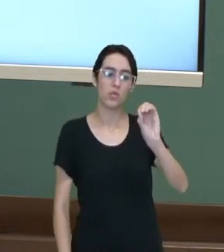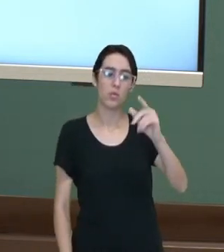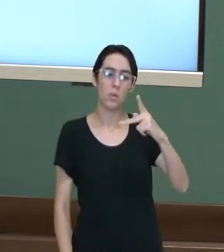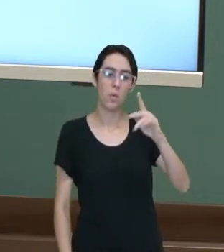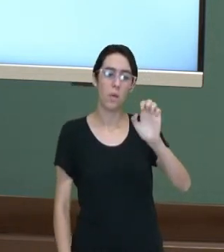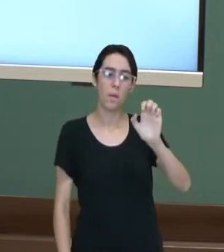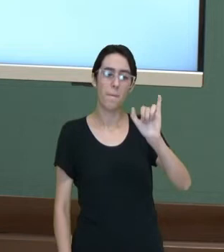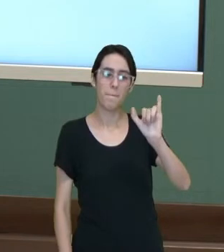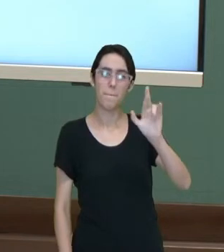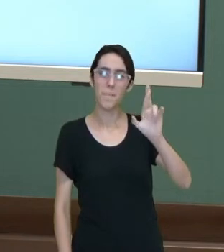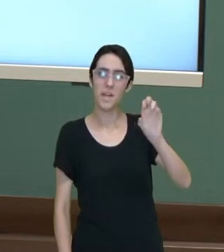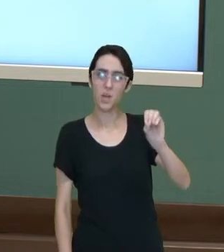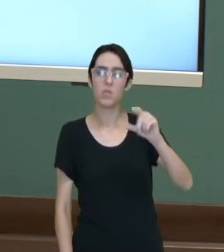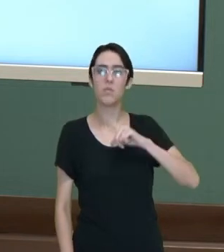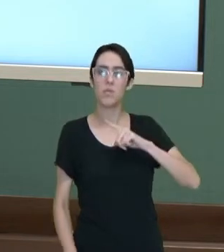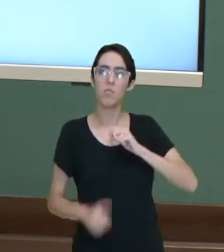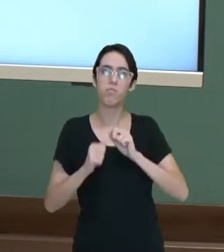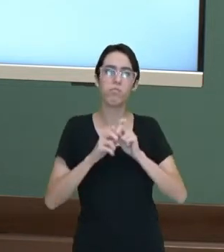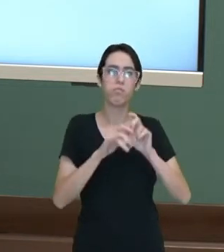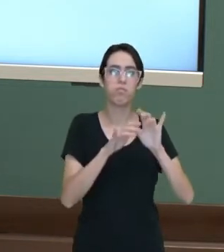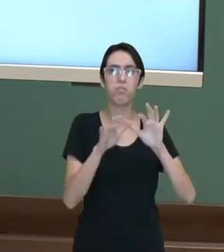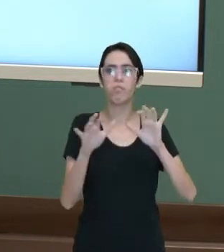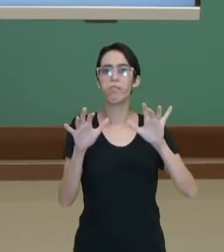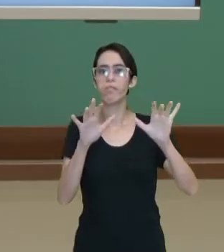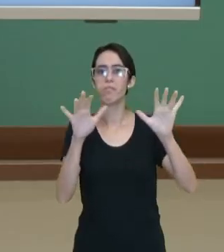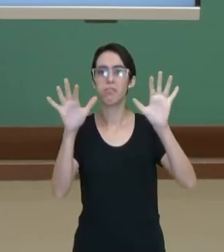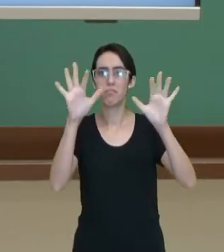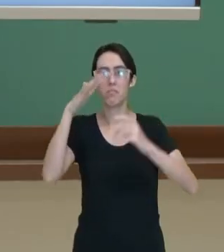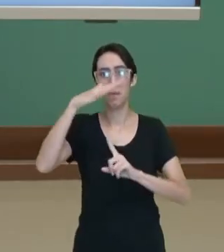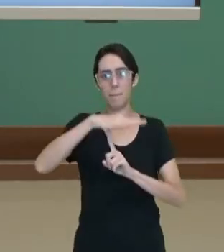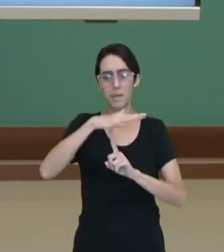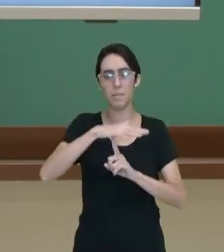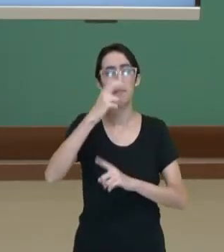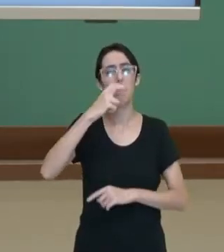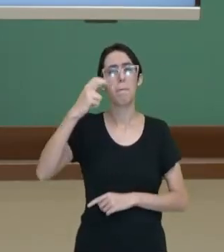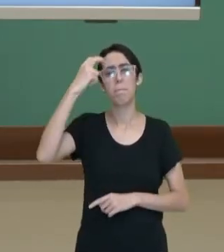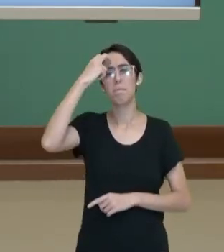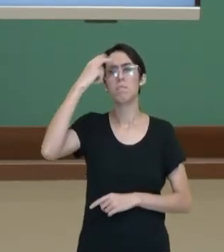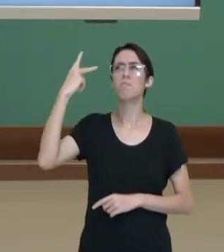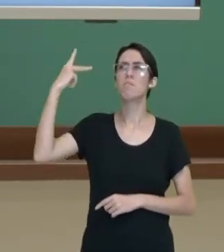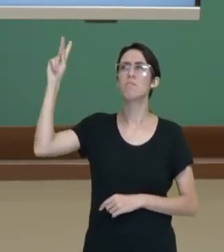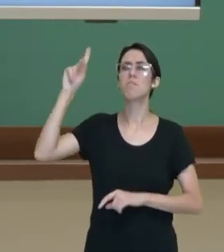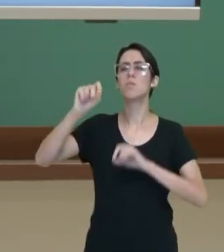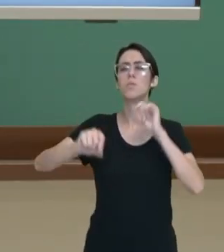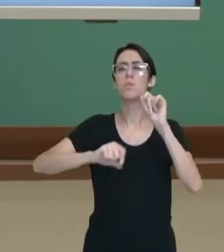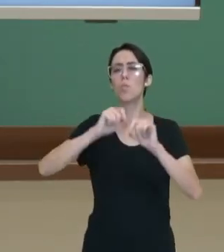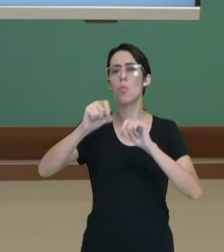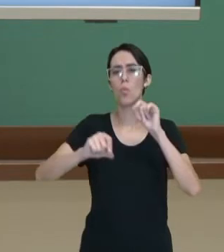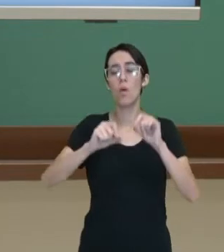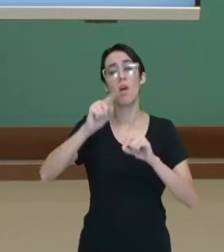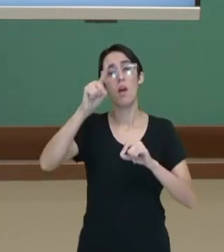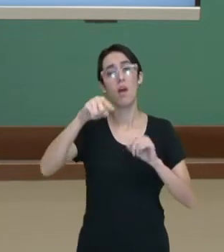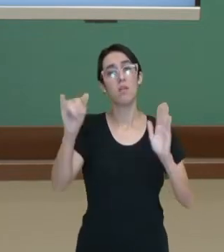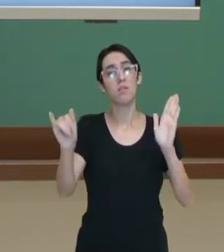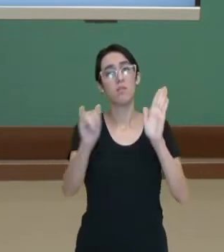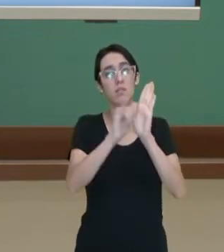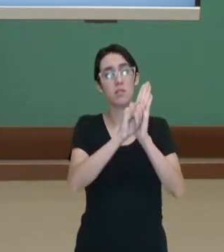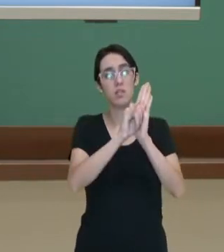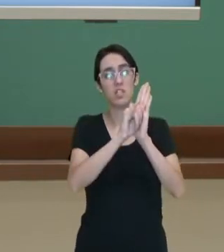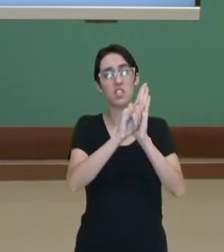vão colonizando o Paraná, né? E a cultura tropeira, ela faz parte da identidade de